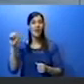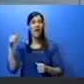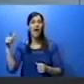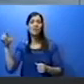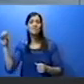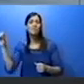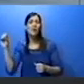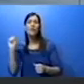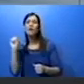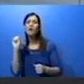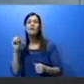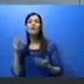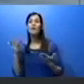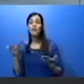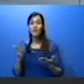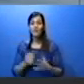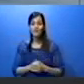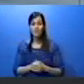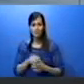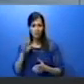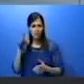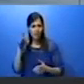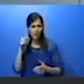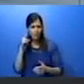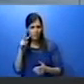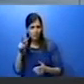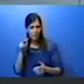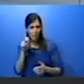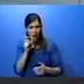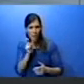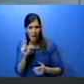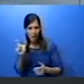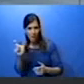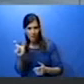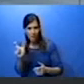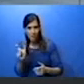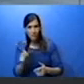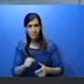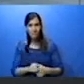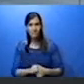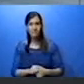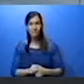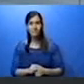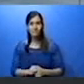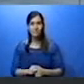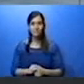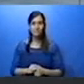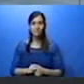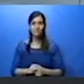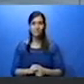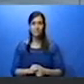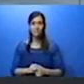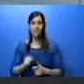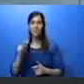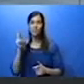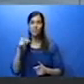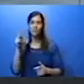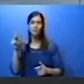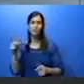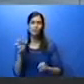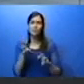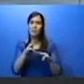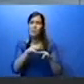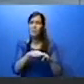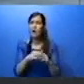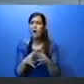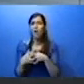Radiciação. Vocês já ouviram essa palavra? E aí? Esse professor de matemática gosta de complicar as coisas,